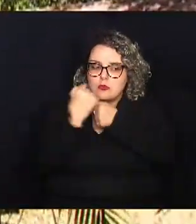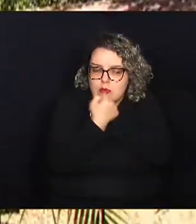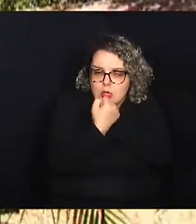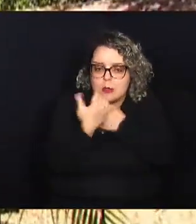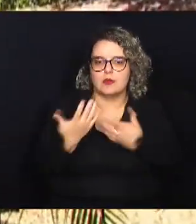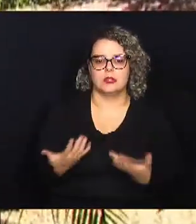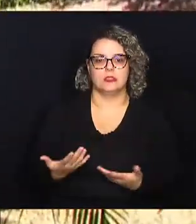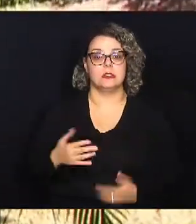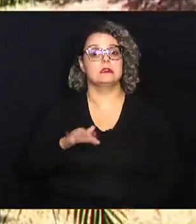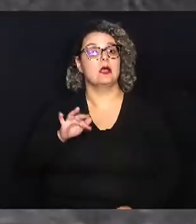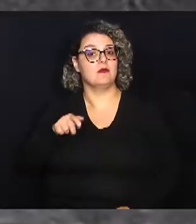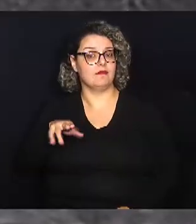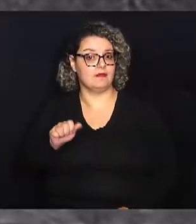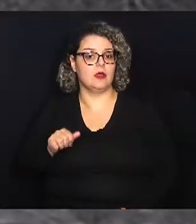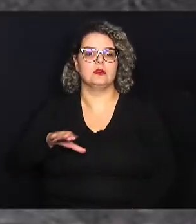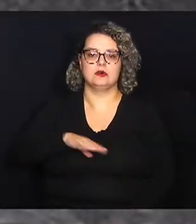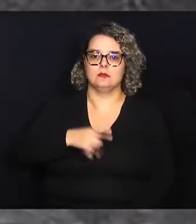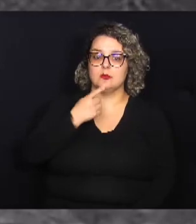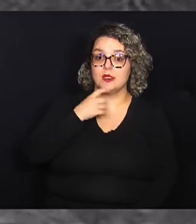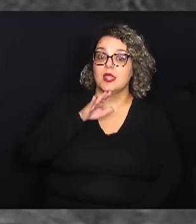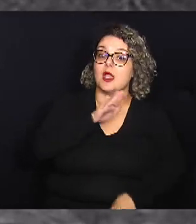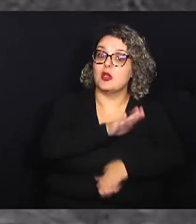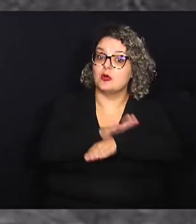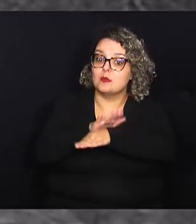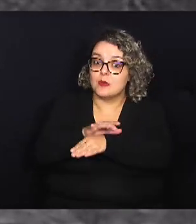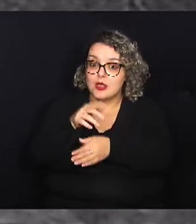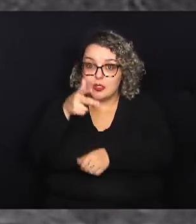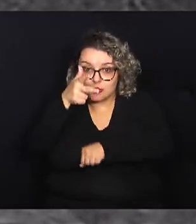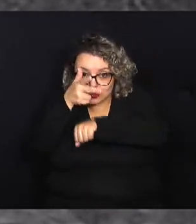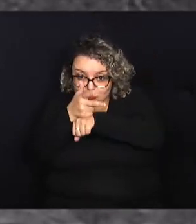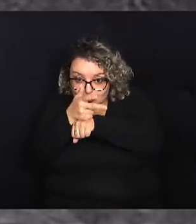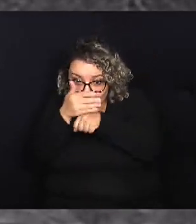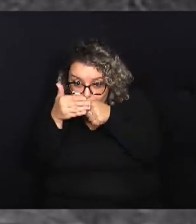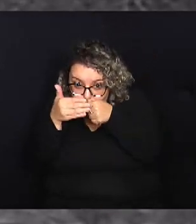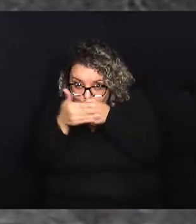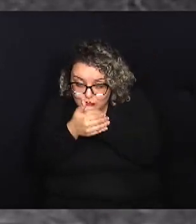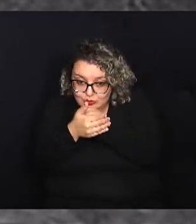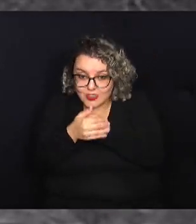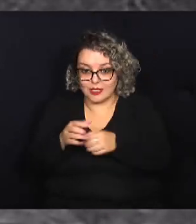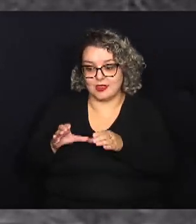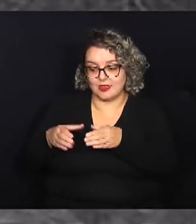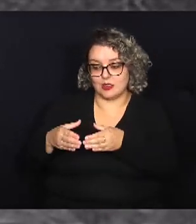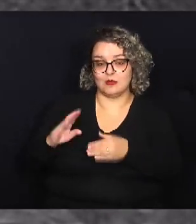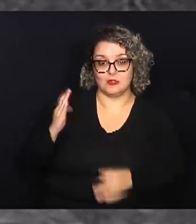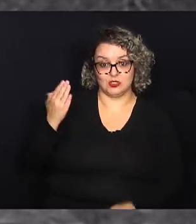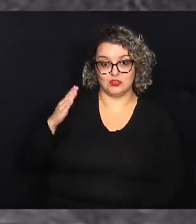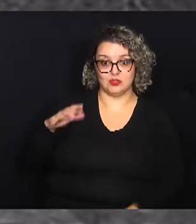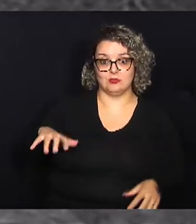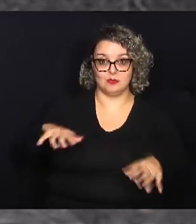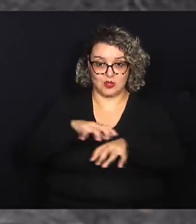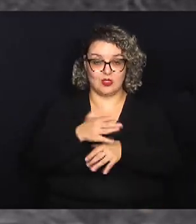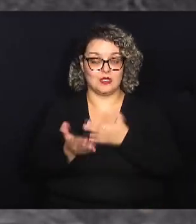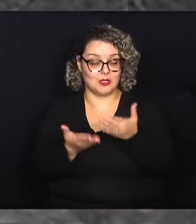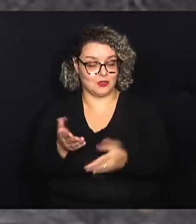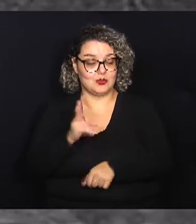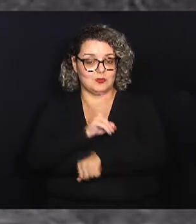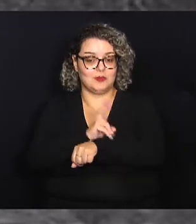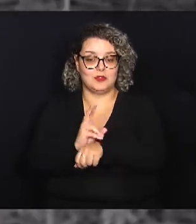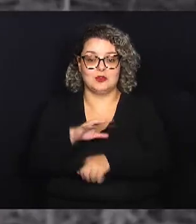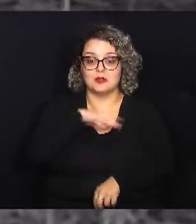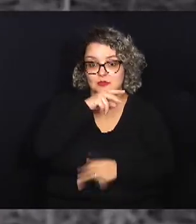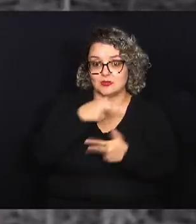de Campinas. E é com a ajuda de uma câmera escondida que a equipe de biólogos, que cuidam e protegem os